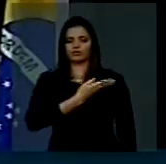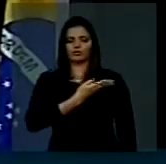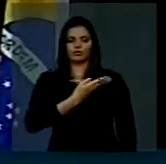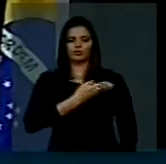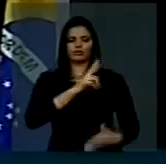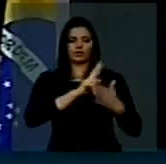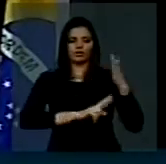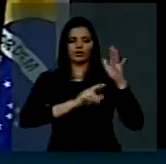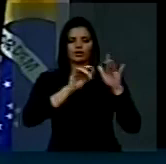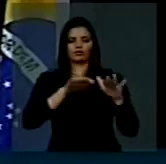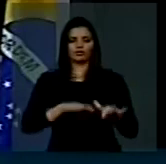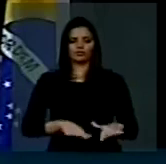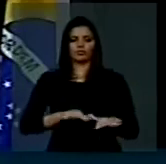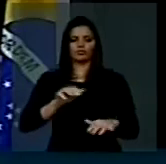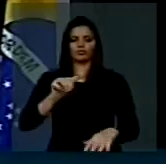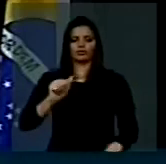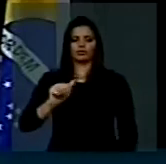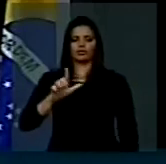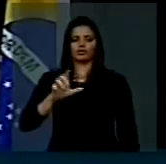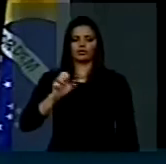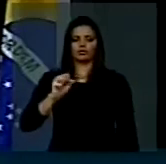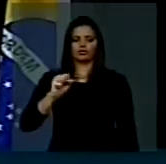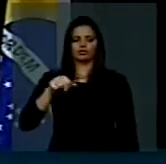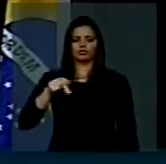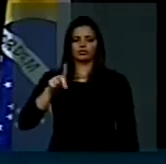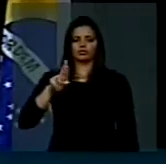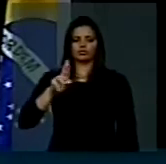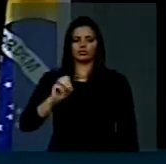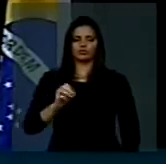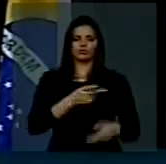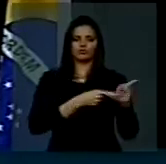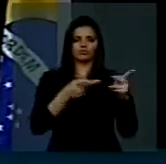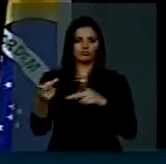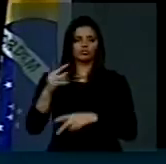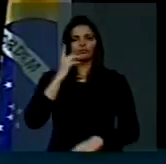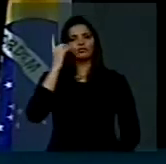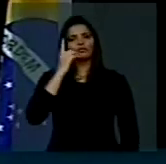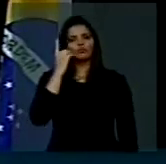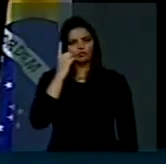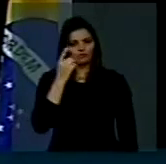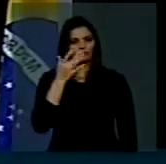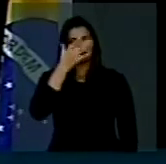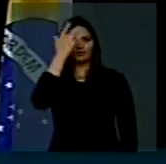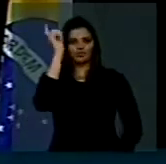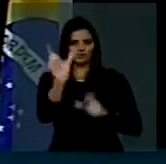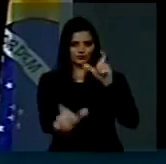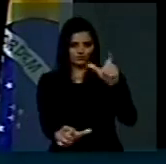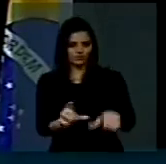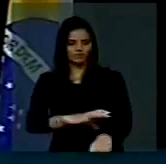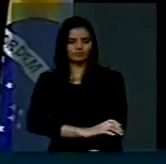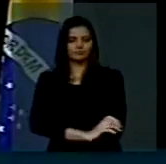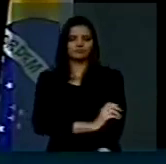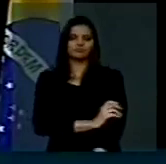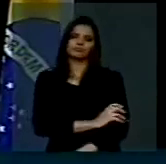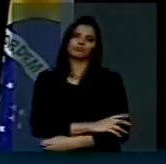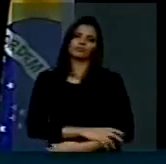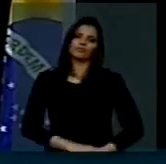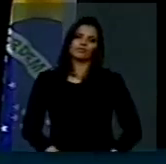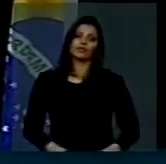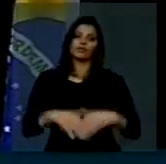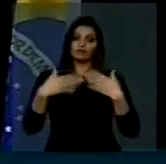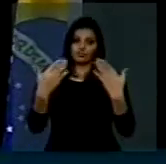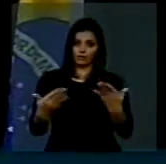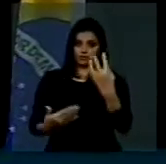Molon, demais colegas parlamentares, convidados que aqui vieram. Senhor presidente,